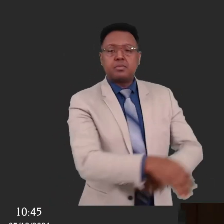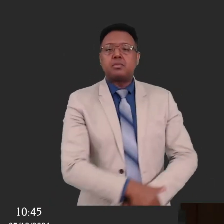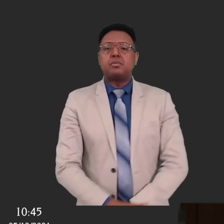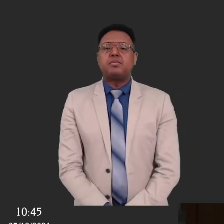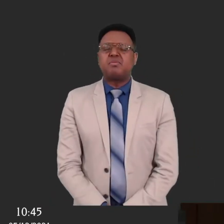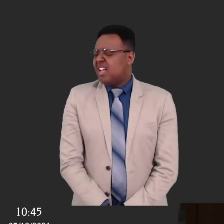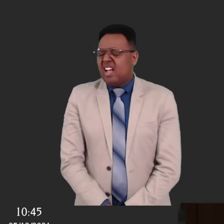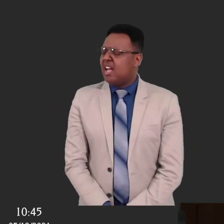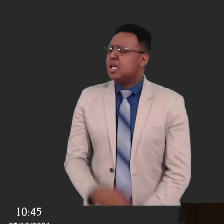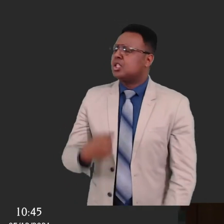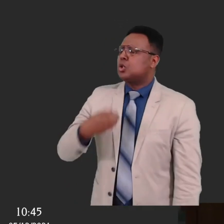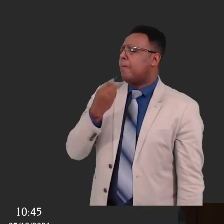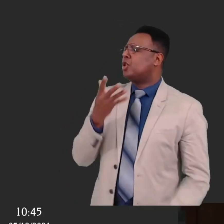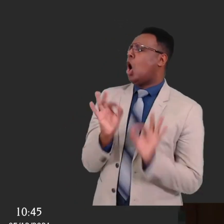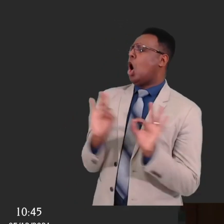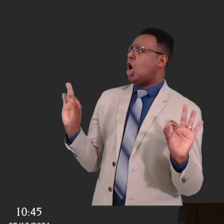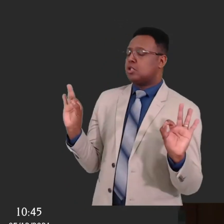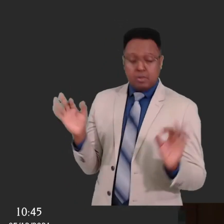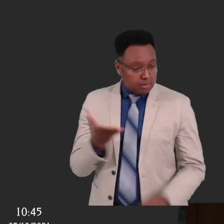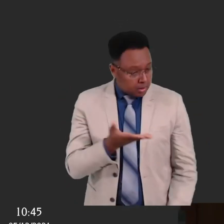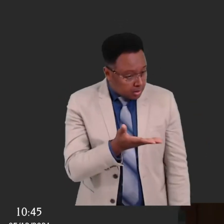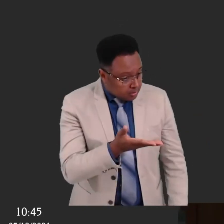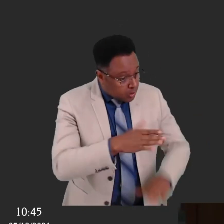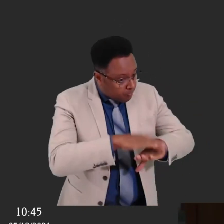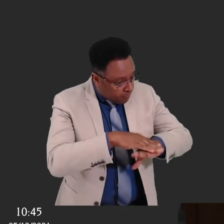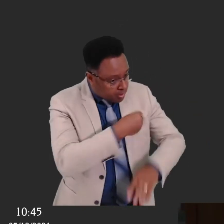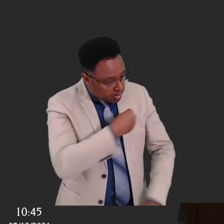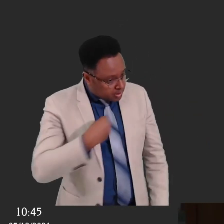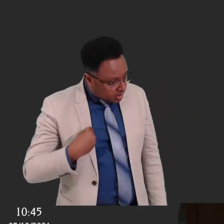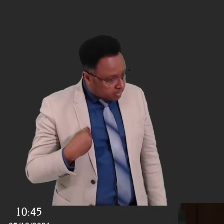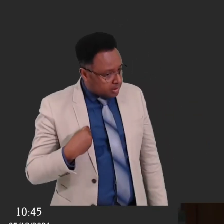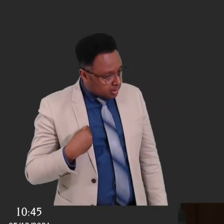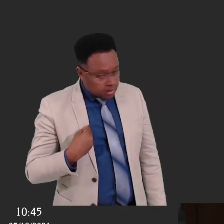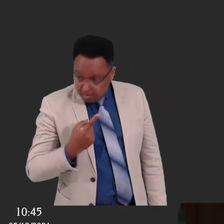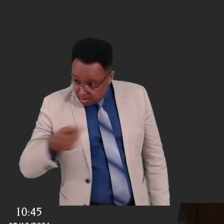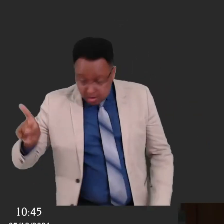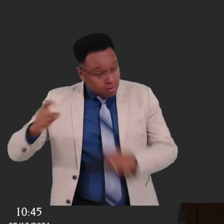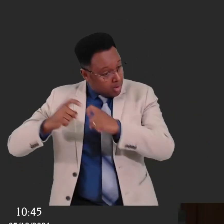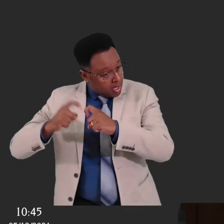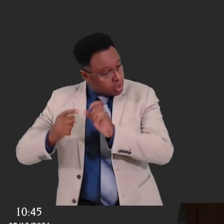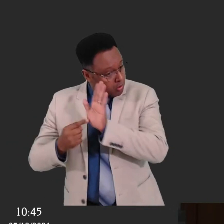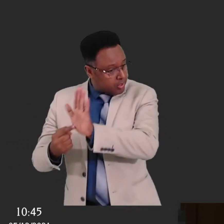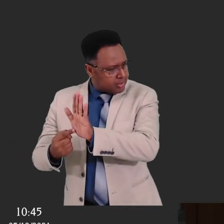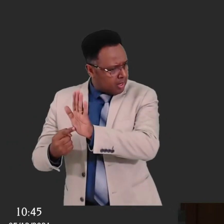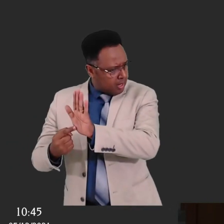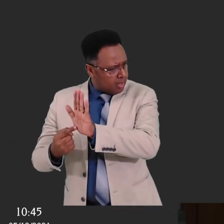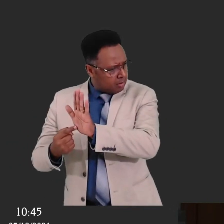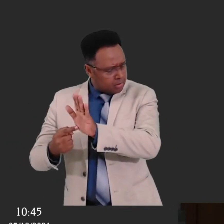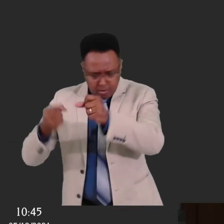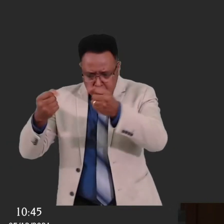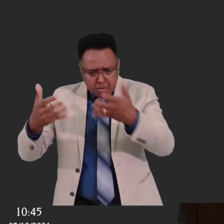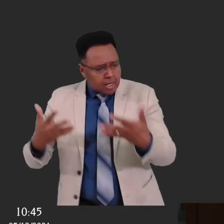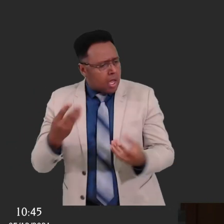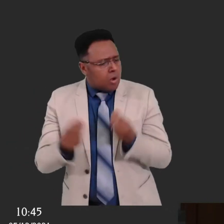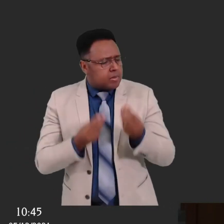Guardou. Ah, mas eu estou bem. Mas você não fez os exames? Agora você precisa levar para quem pode te dizer o teu